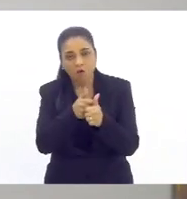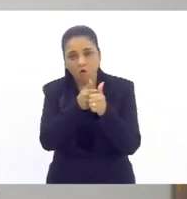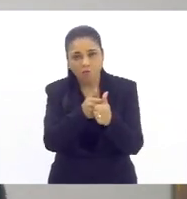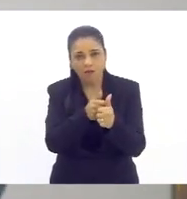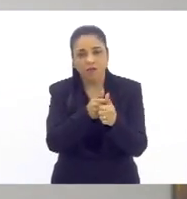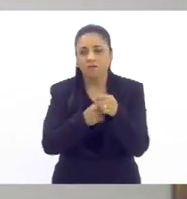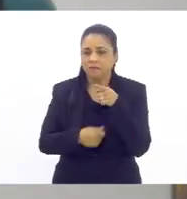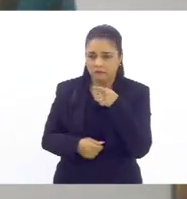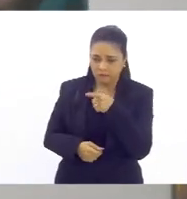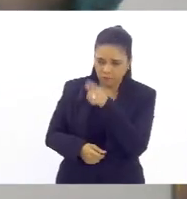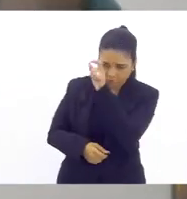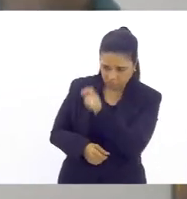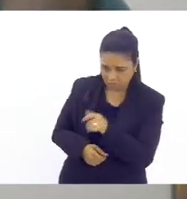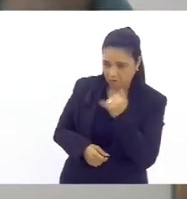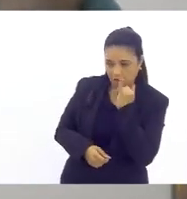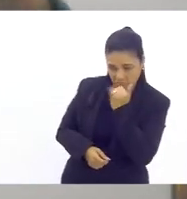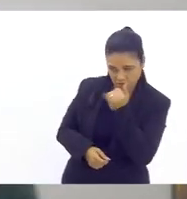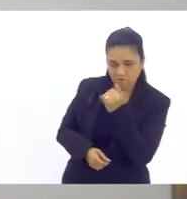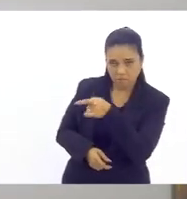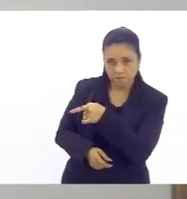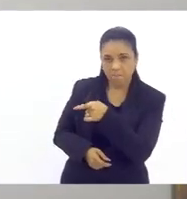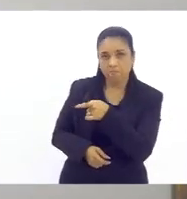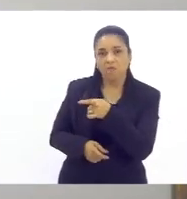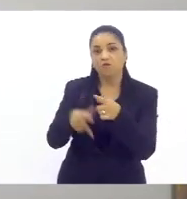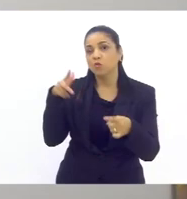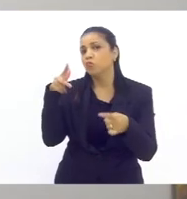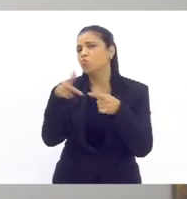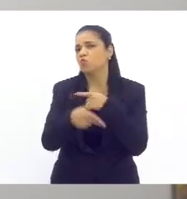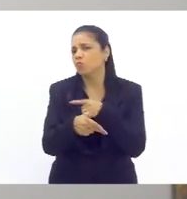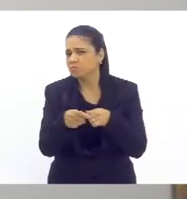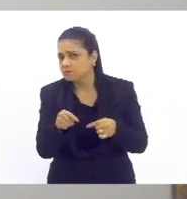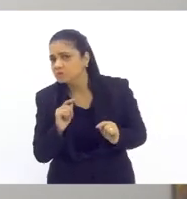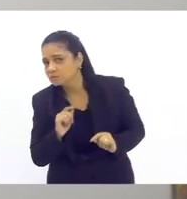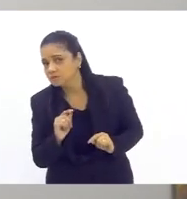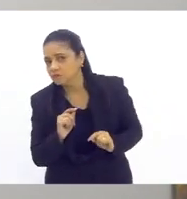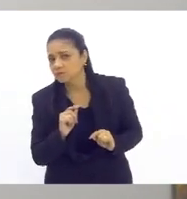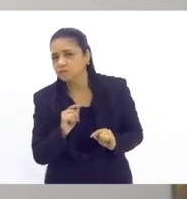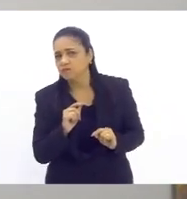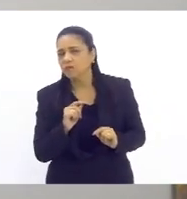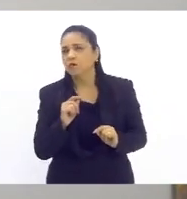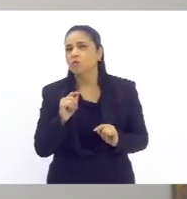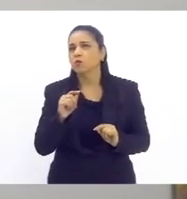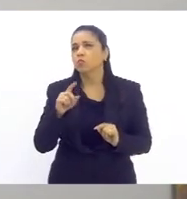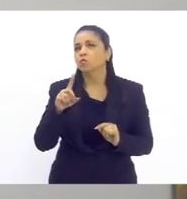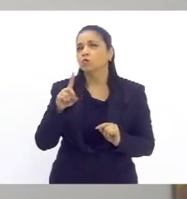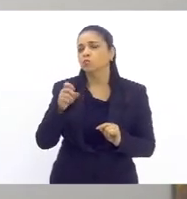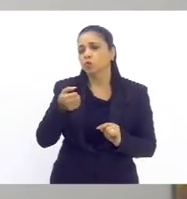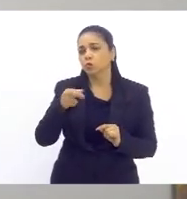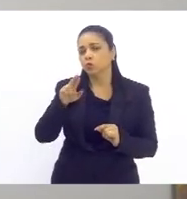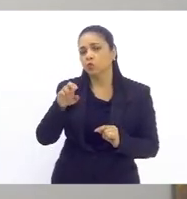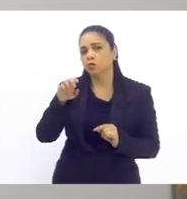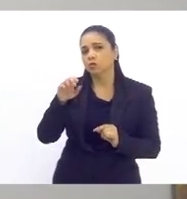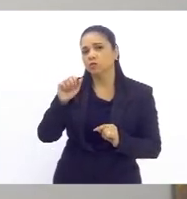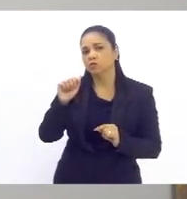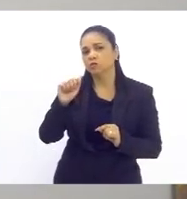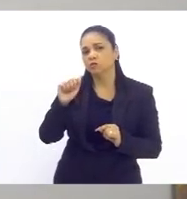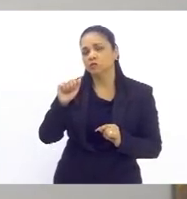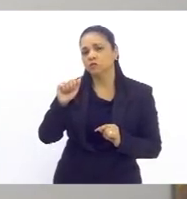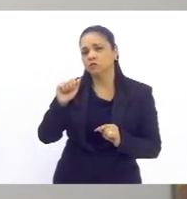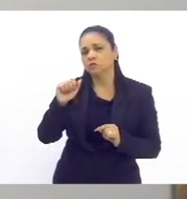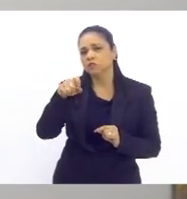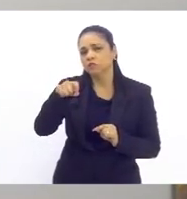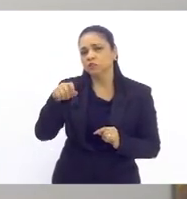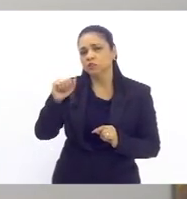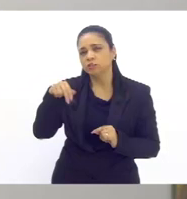conta janda porque eu fui interrompido Se não me engano o Dr Xandão pediu vistas e devolveu mas não